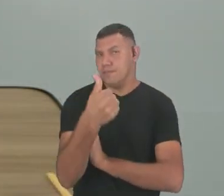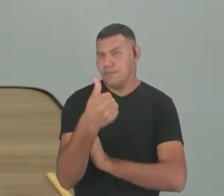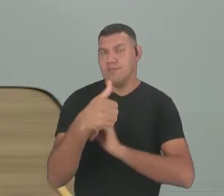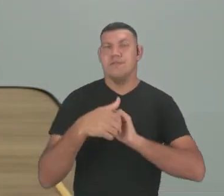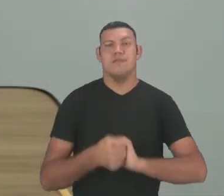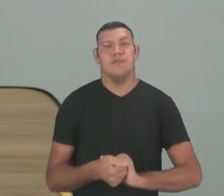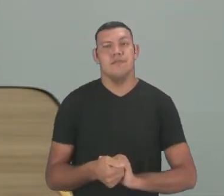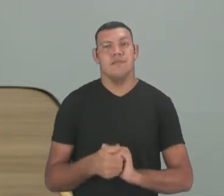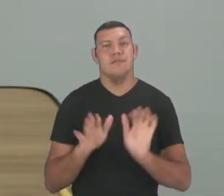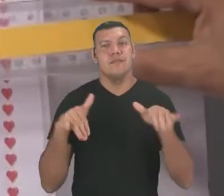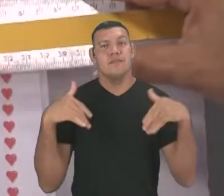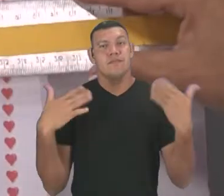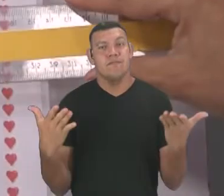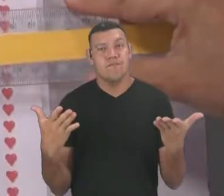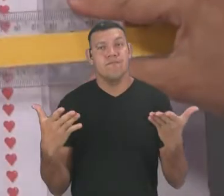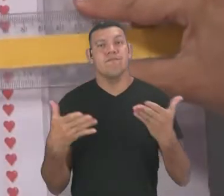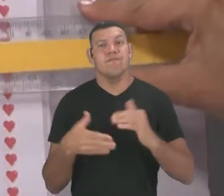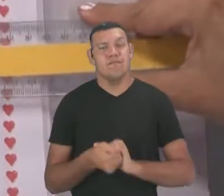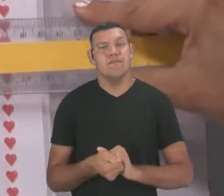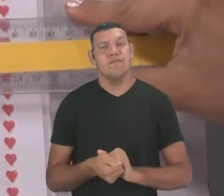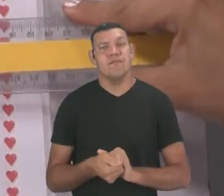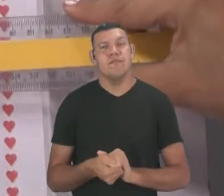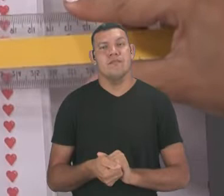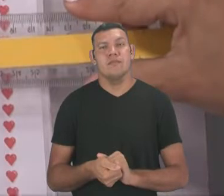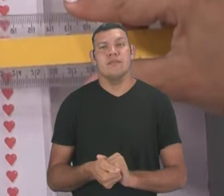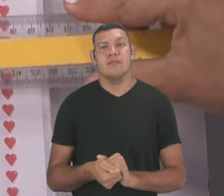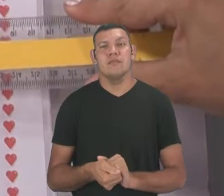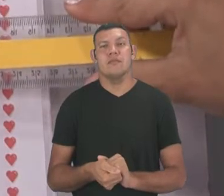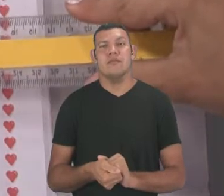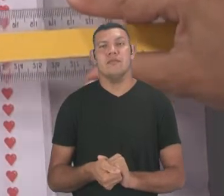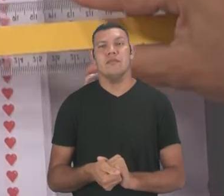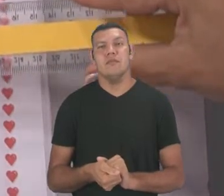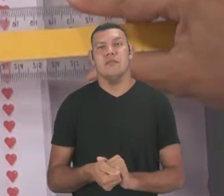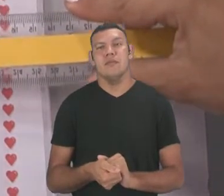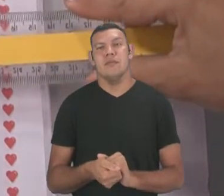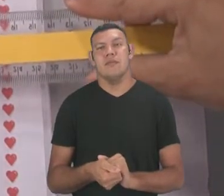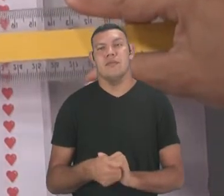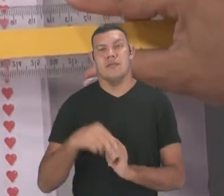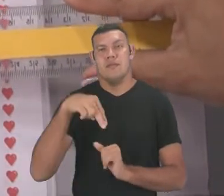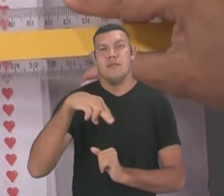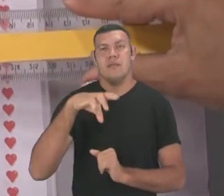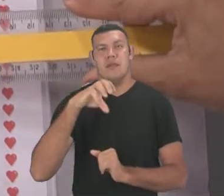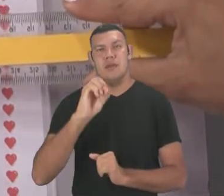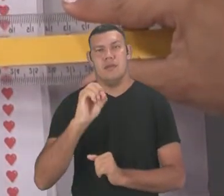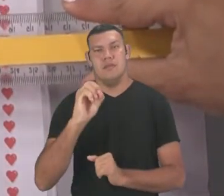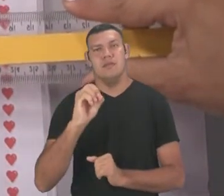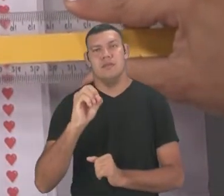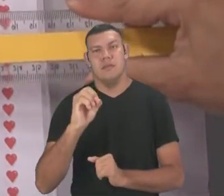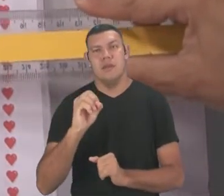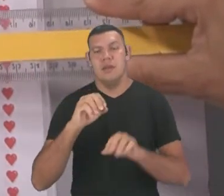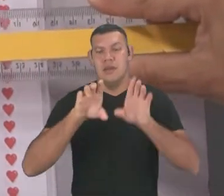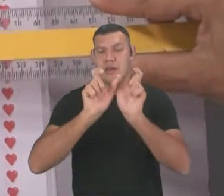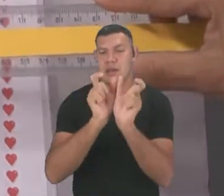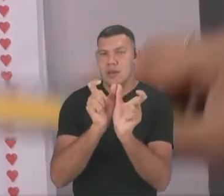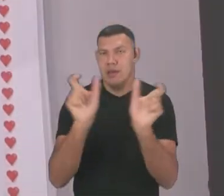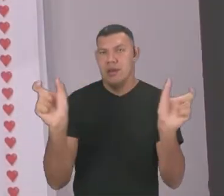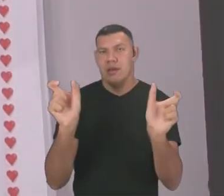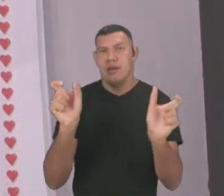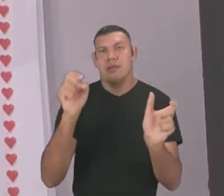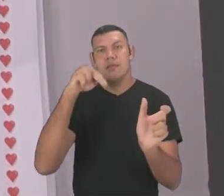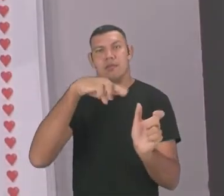põe a mão no coração nós vamos separar essa palavrinha no